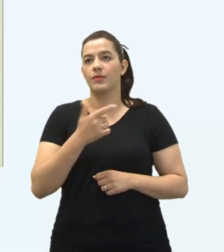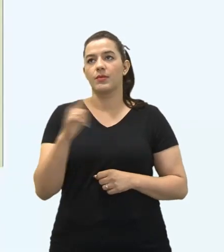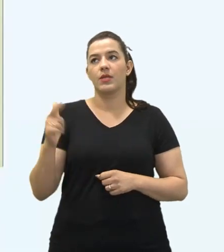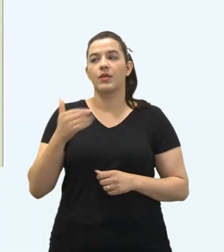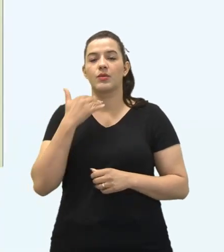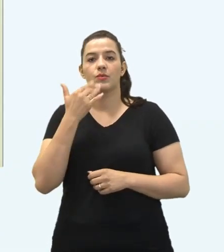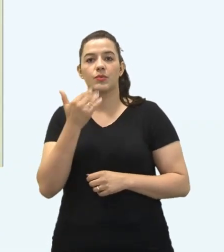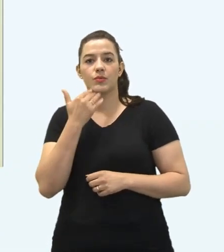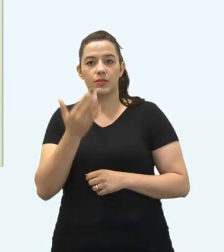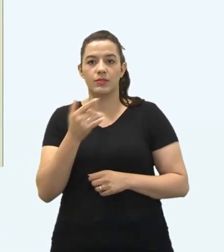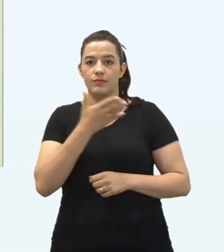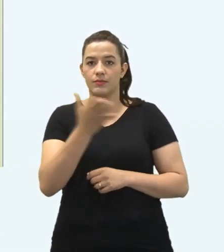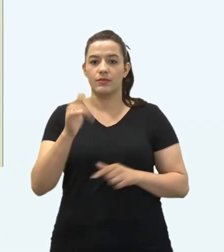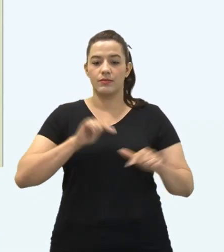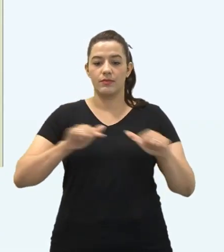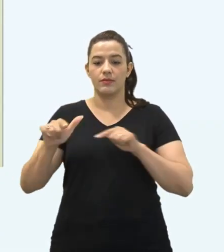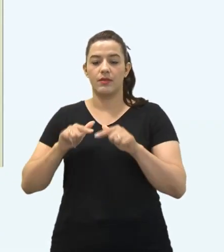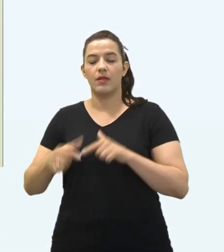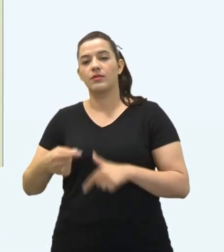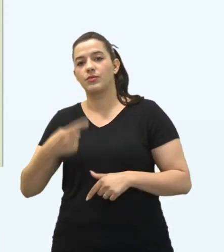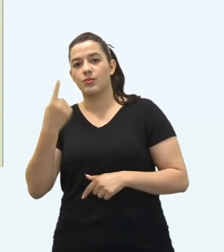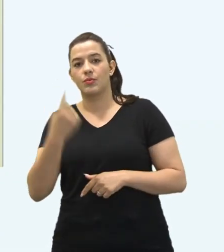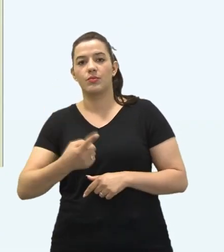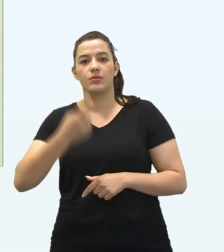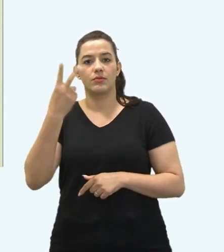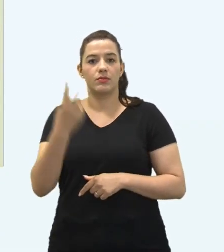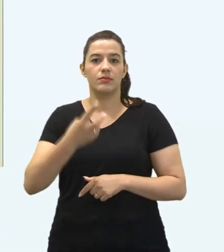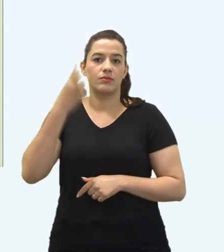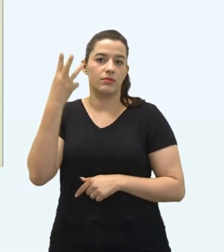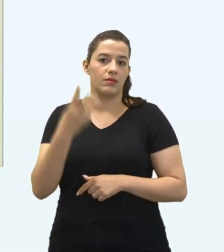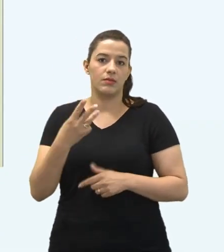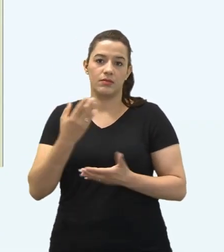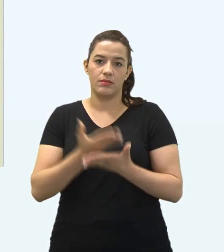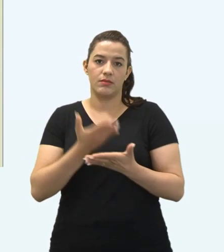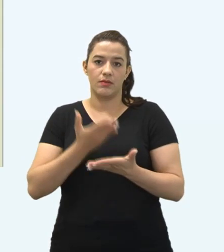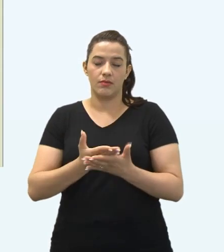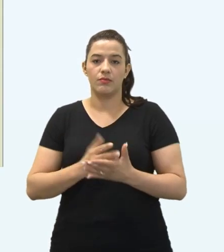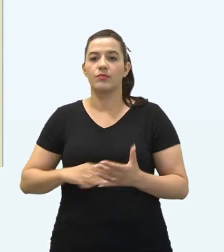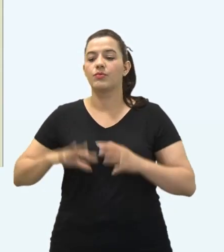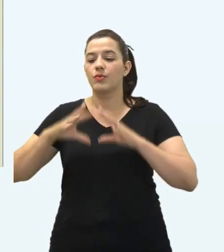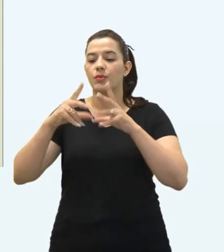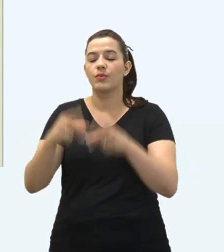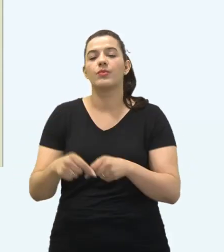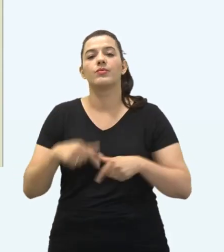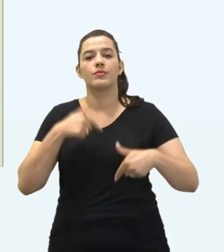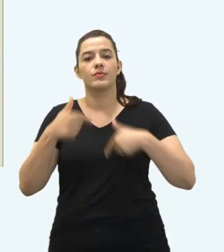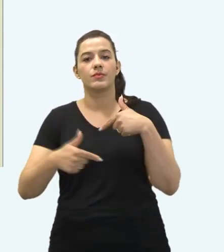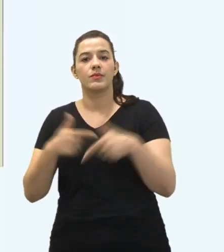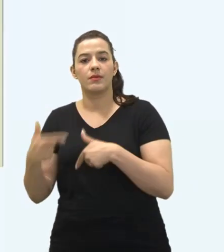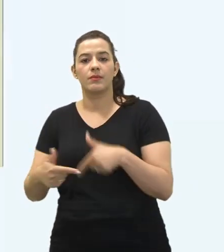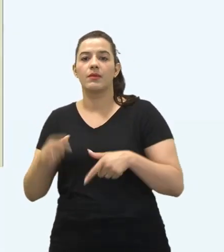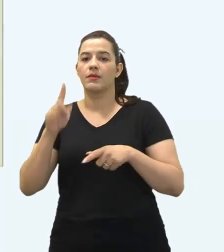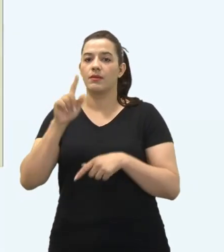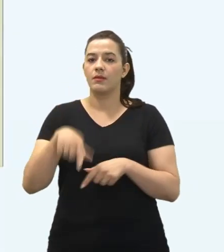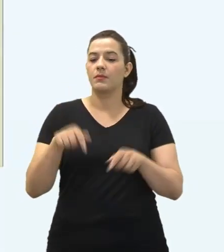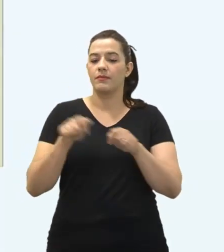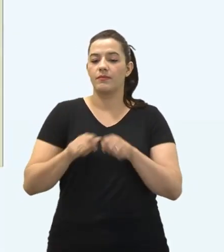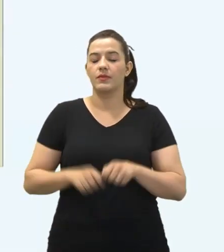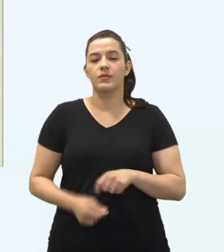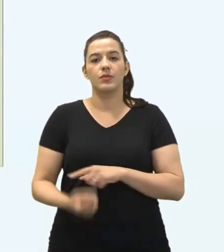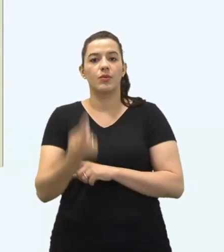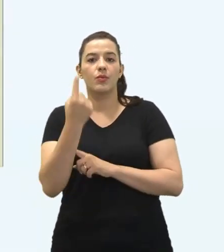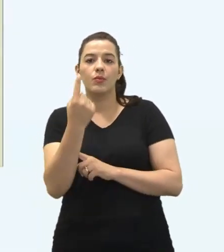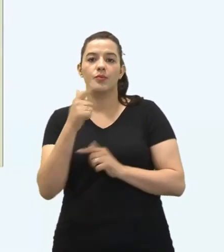que você fazer um trabalho desse em duas três aulas porque todo esse trabalho ela foi para resolver um problema